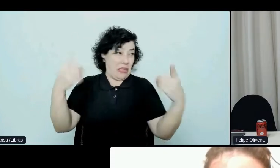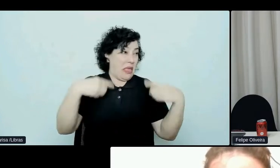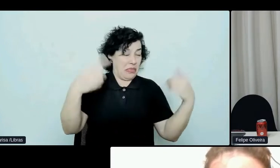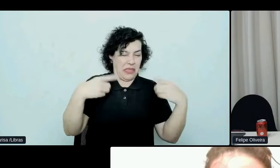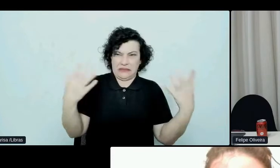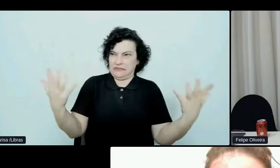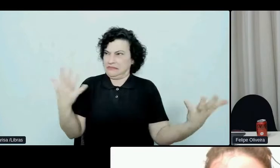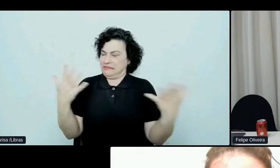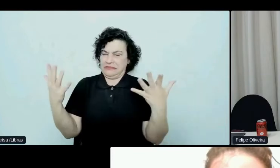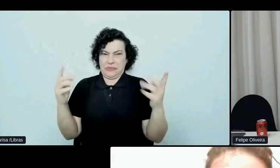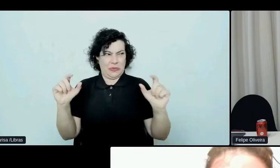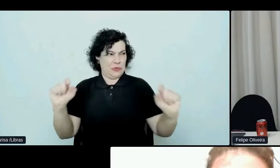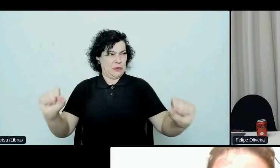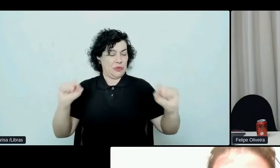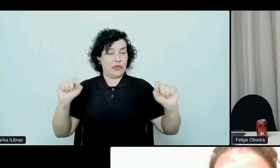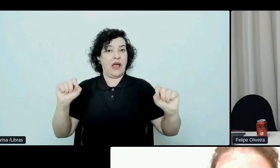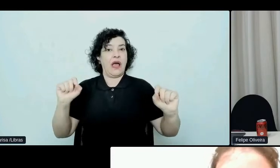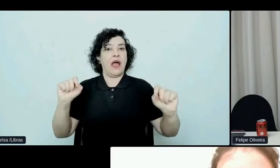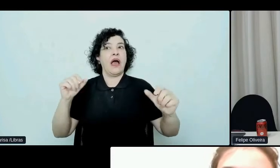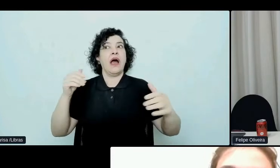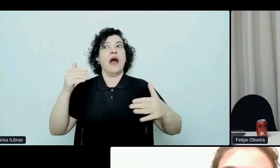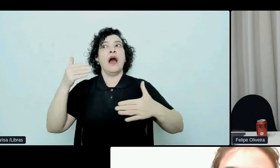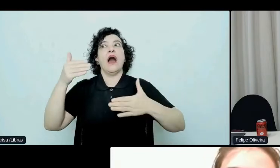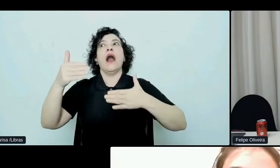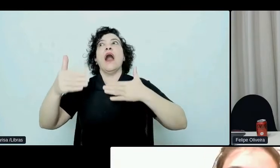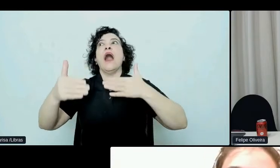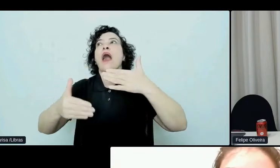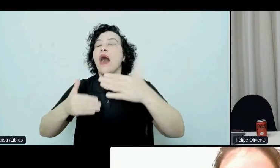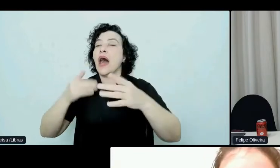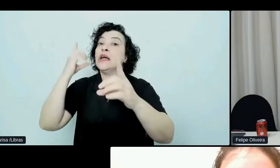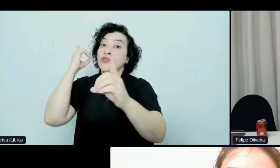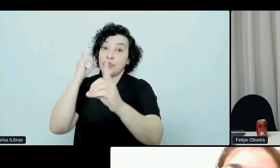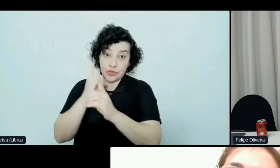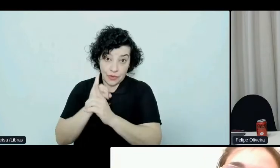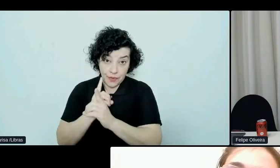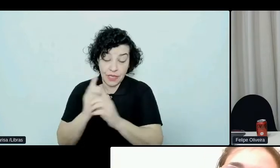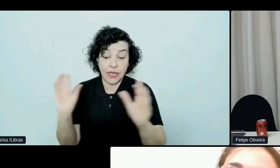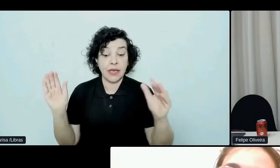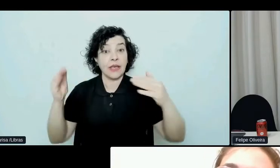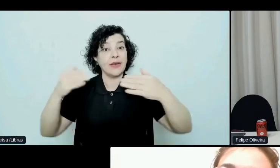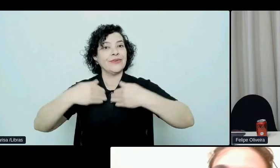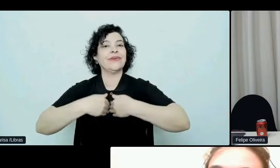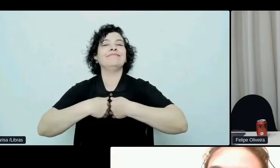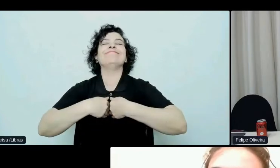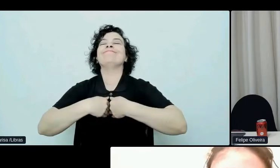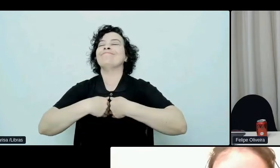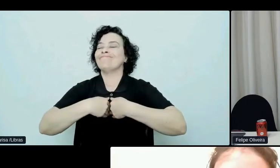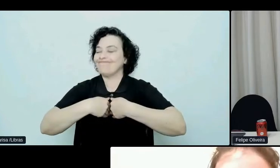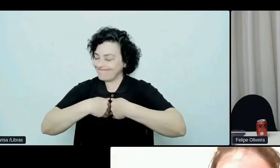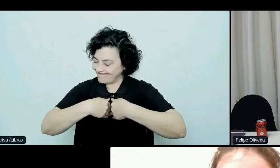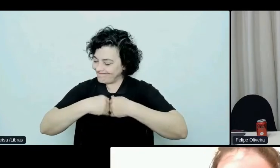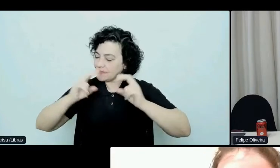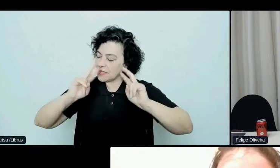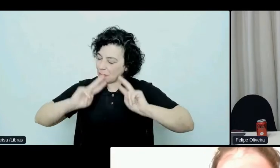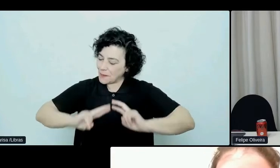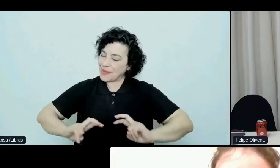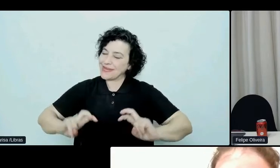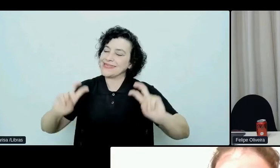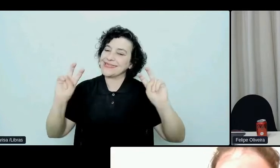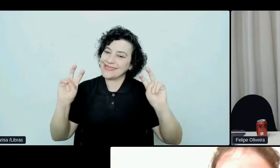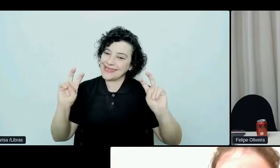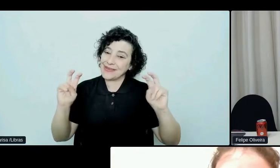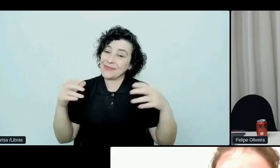bullying, não é na escola. Eu sofri bullying na faculdade. Porque eu não compreendi por que eu sofri bullying. De repente, no grupo do WhatsApp da sala, era tiro